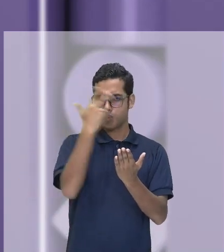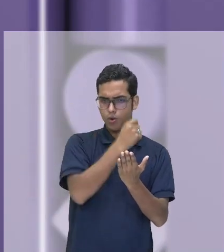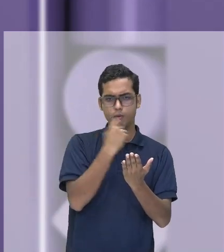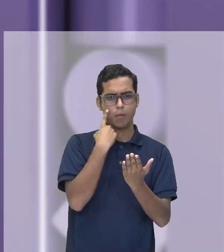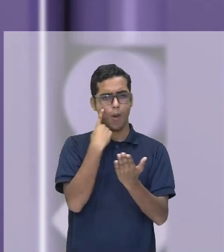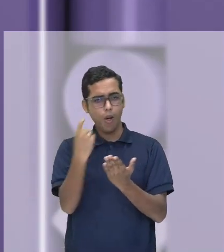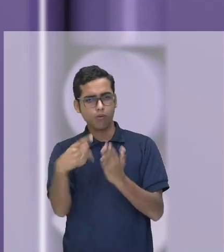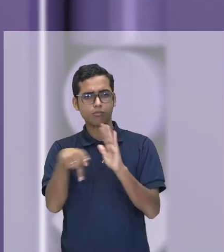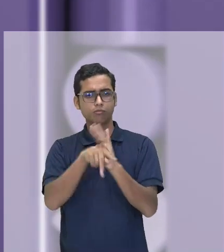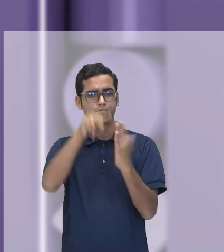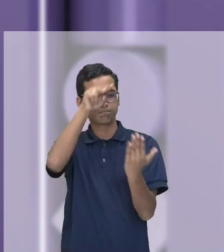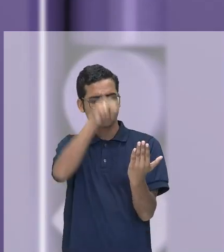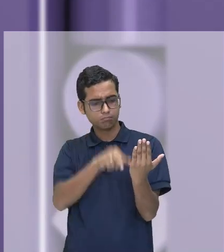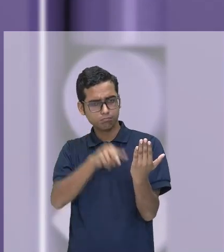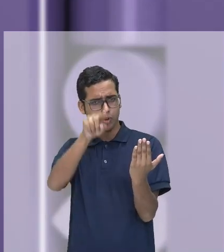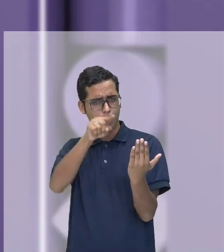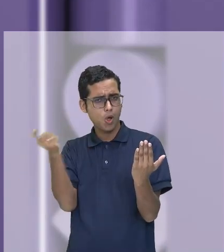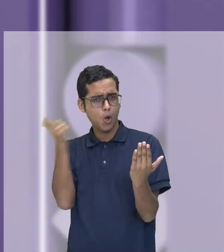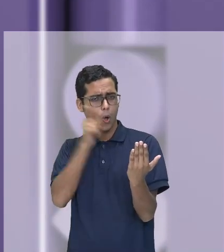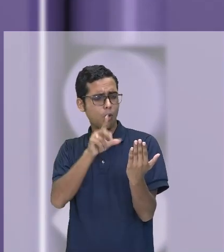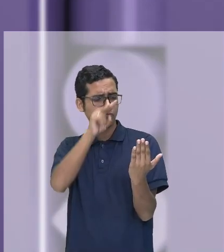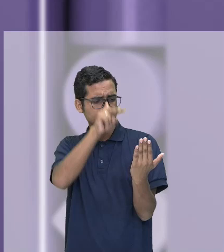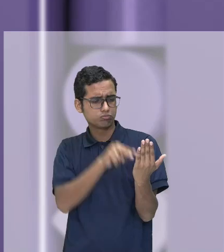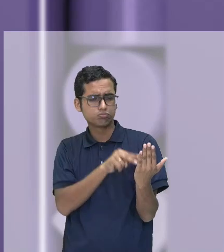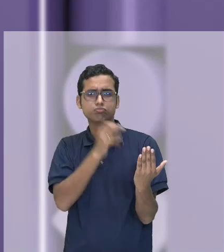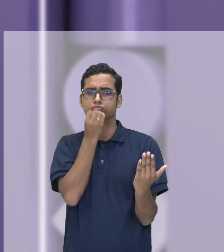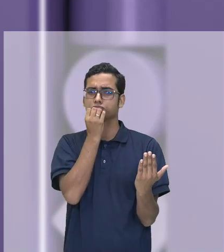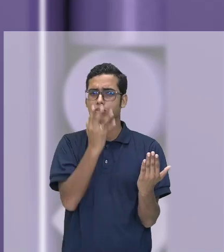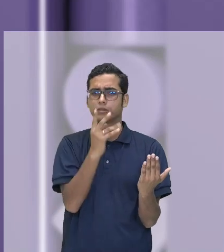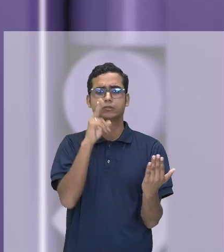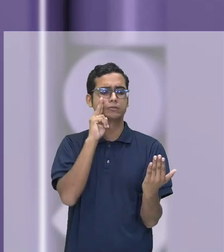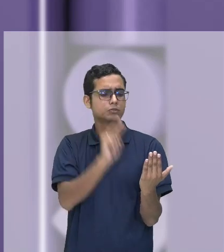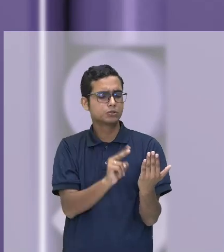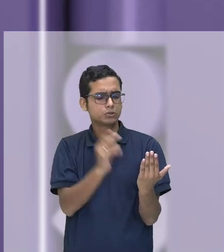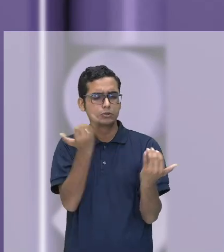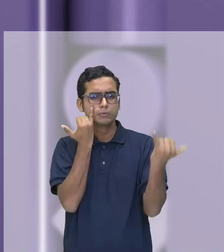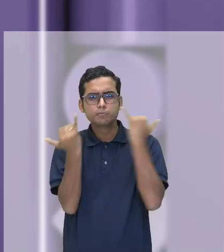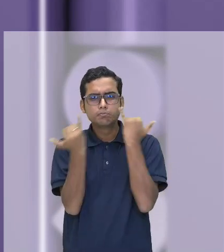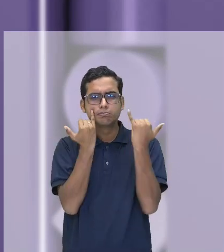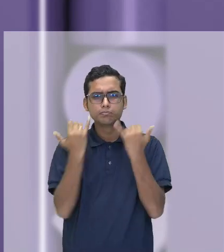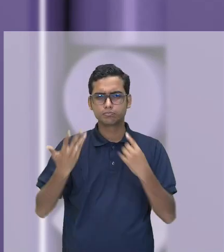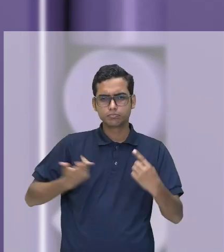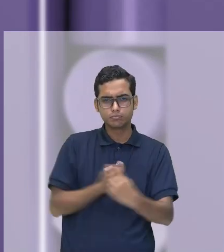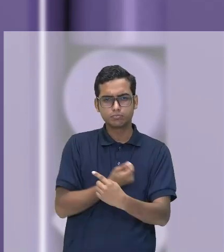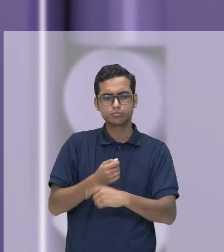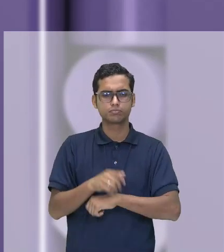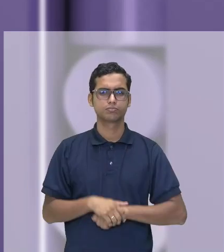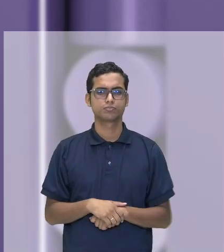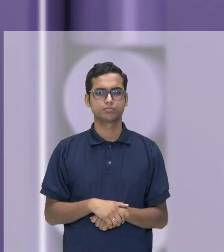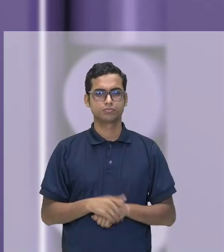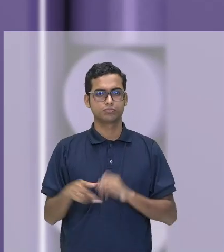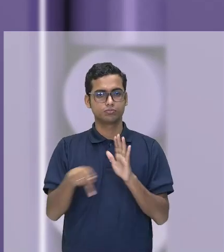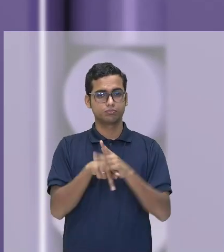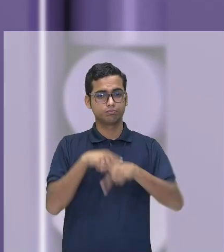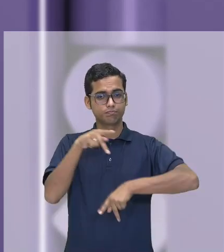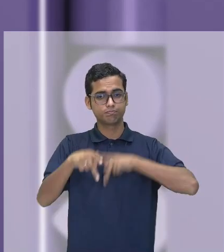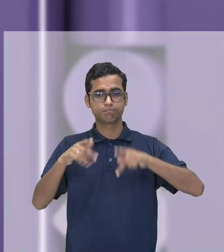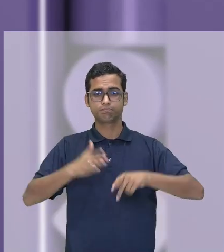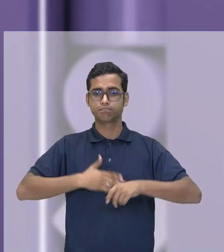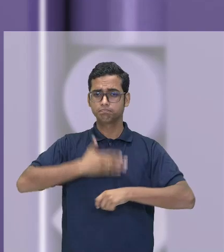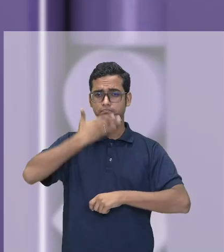interessante. Quem tiver acesso vai ver muitas coisas que os muçulmanos têm